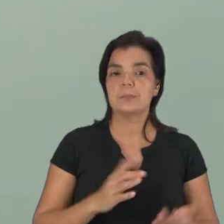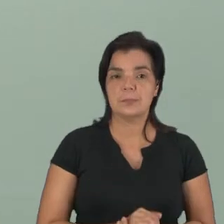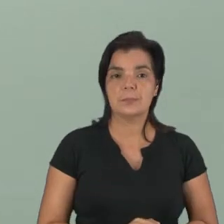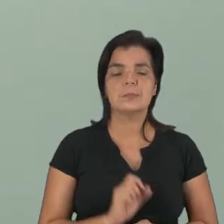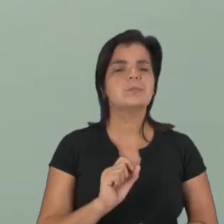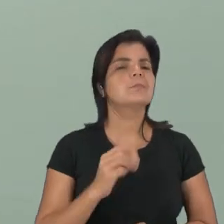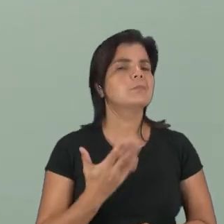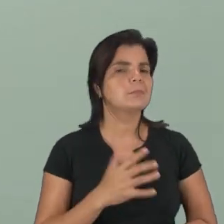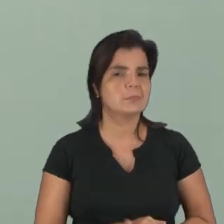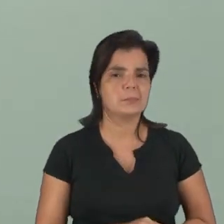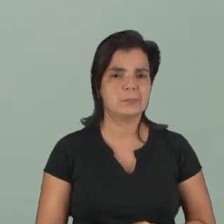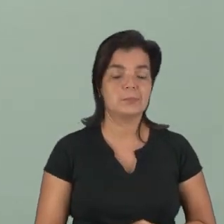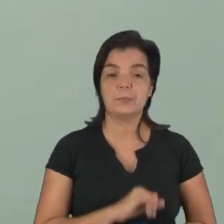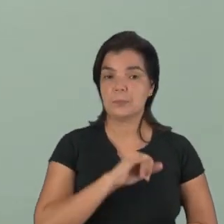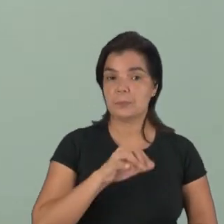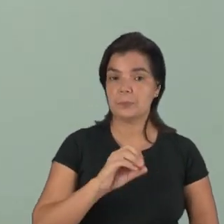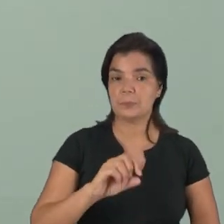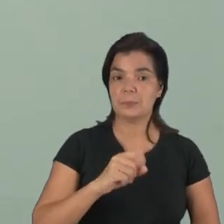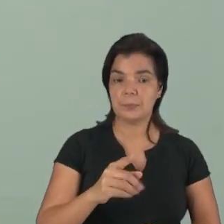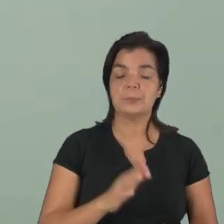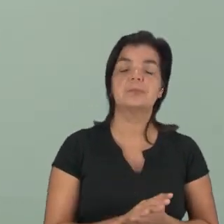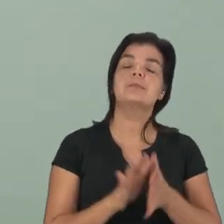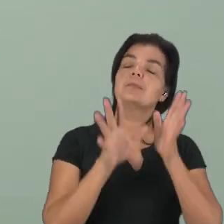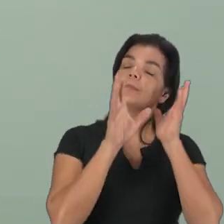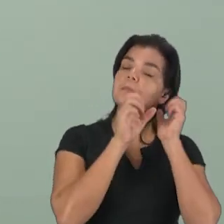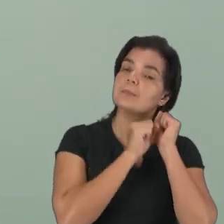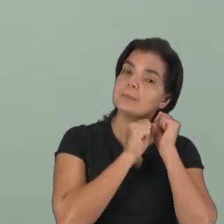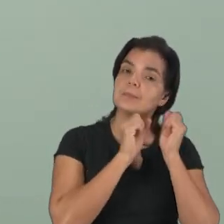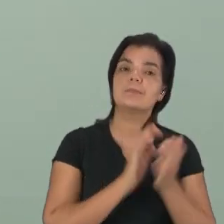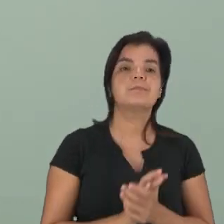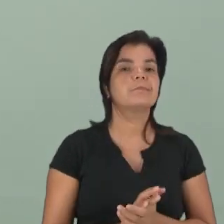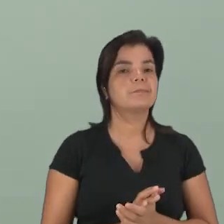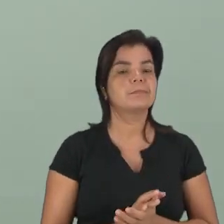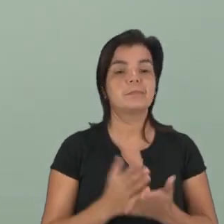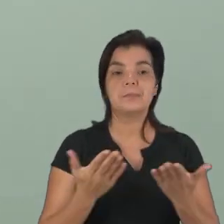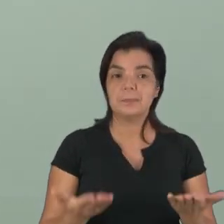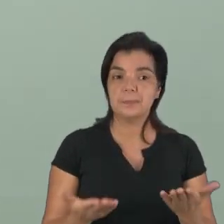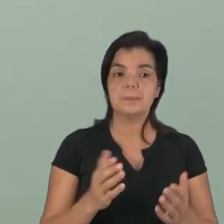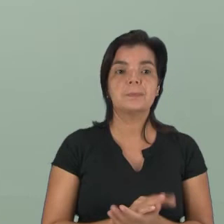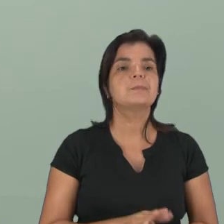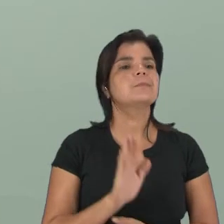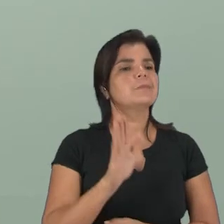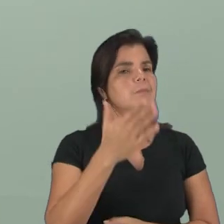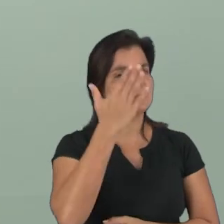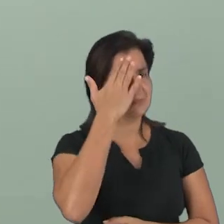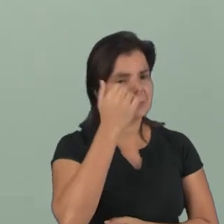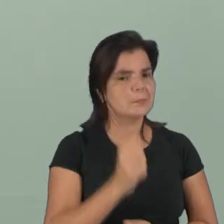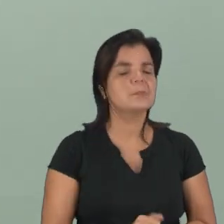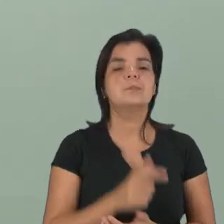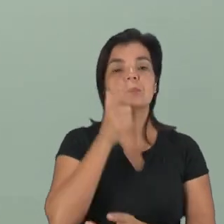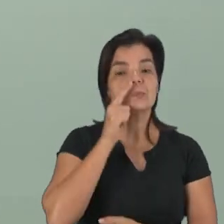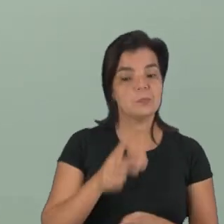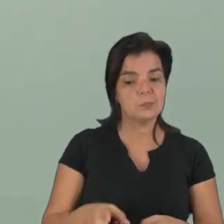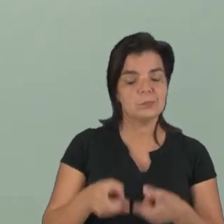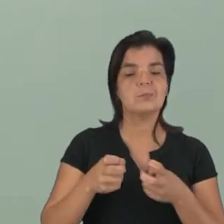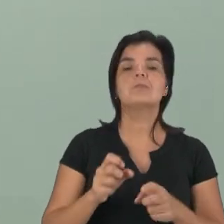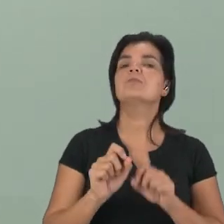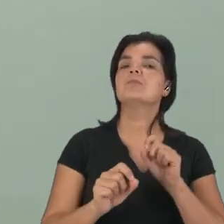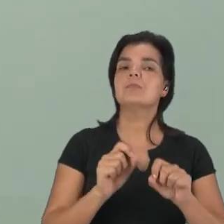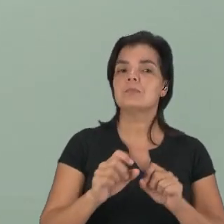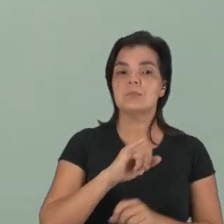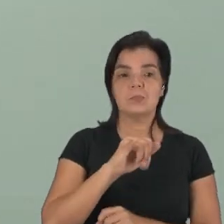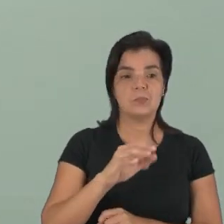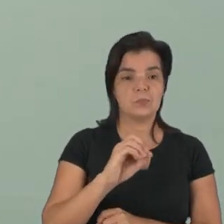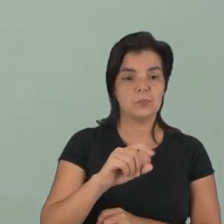que aconteceu João foi dormir muito bem então nós já sabemos conseguimos perceber